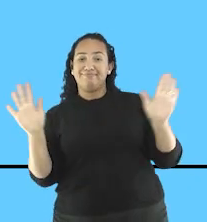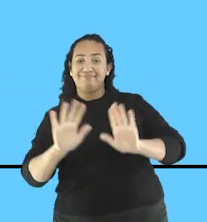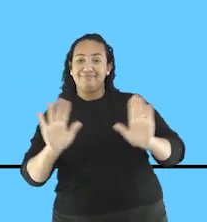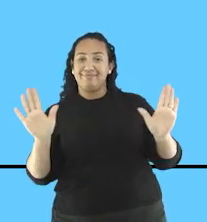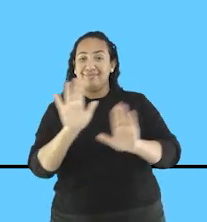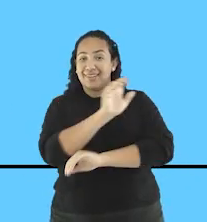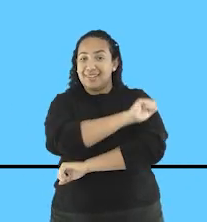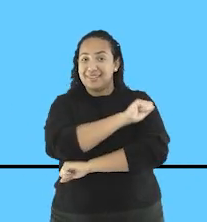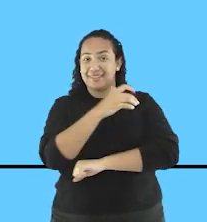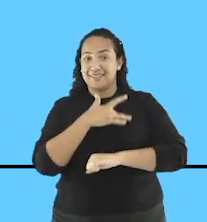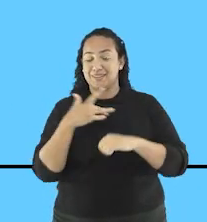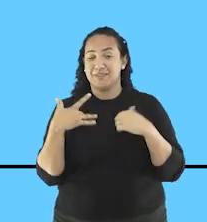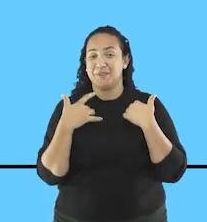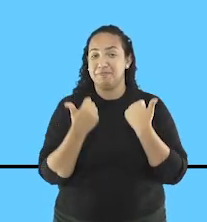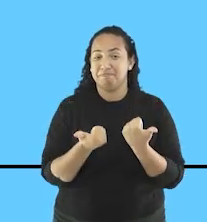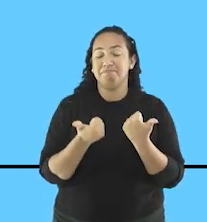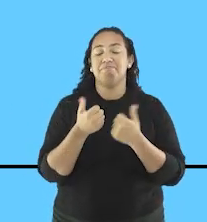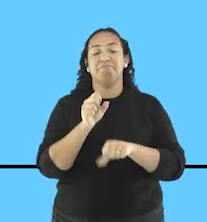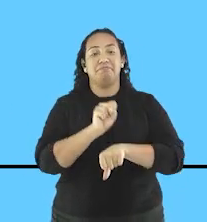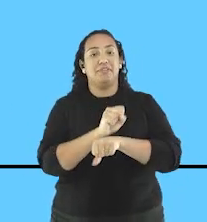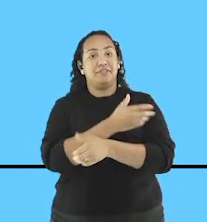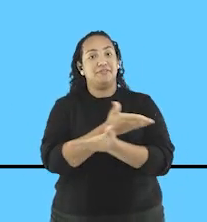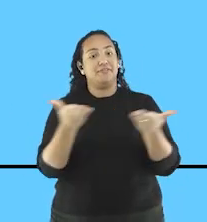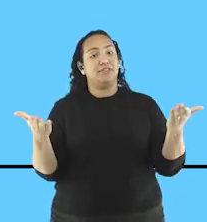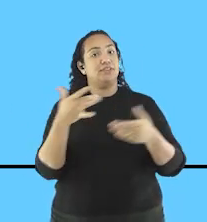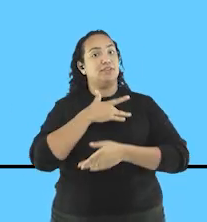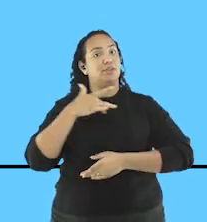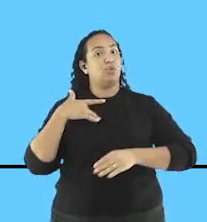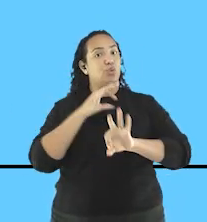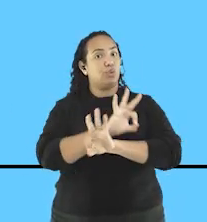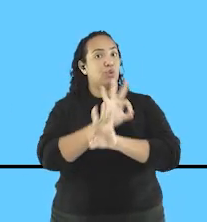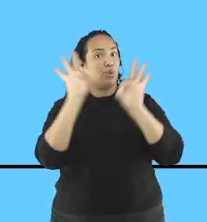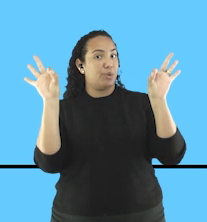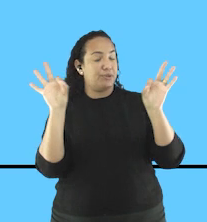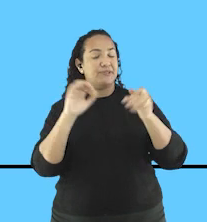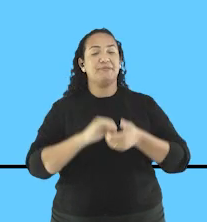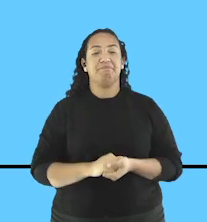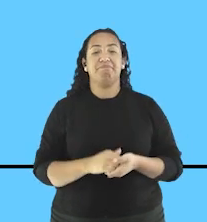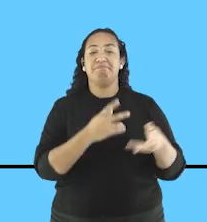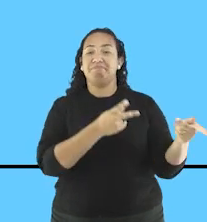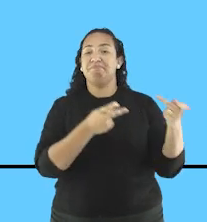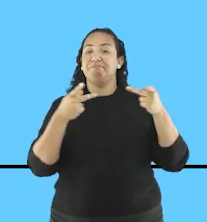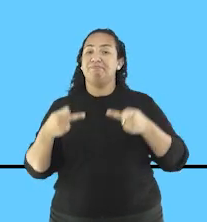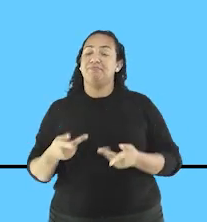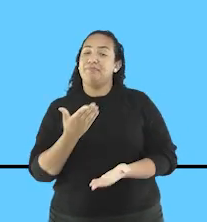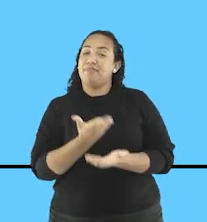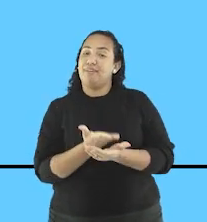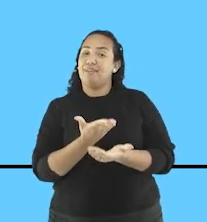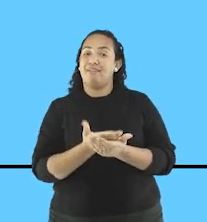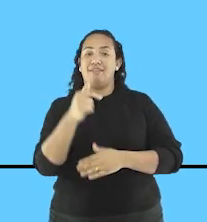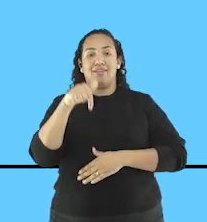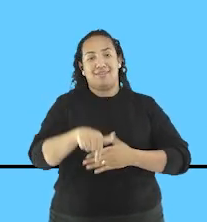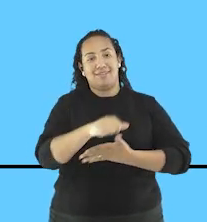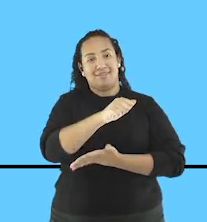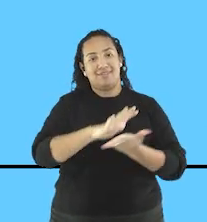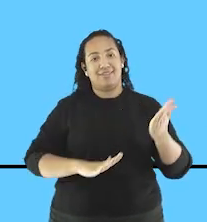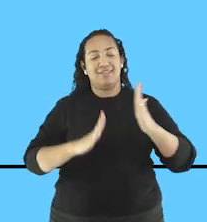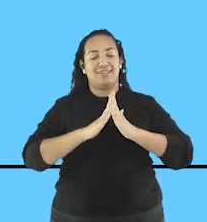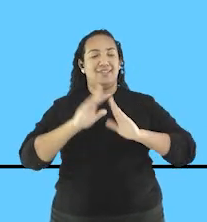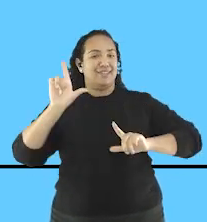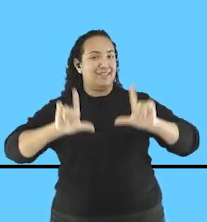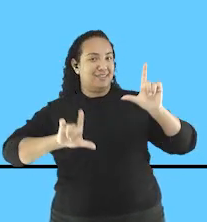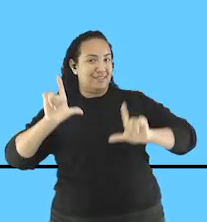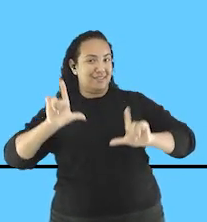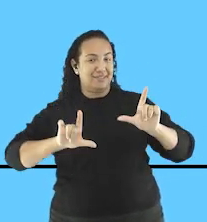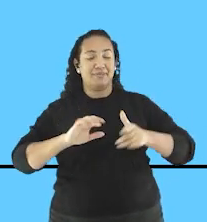Olá, estudantes! Tudo bem com vocês? Espero que vocês estejam bem. Sejam muito bem-vindos a mais uma aula